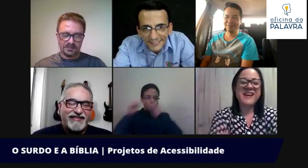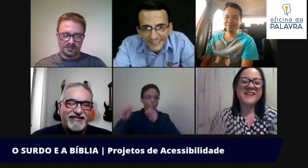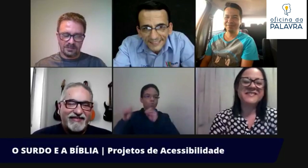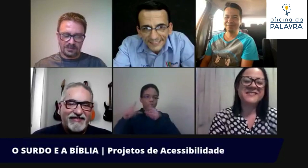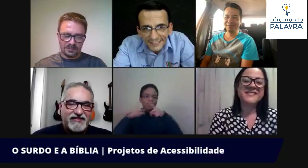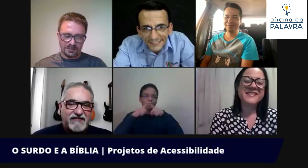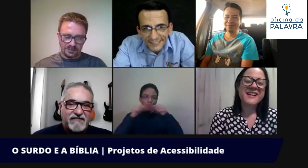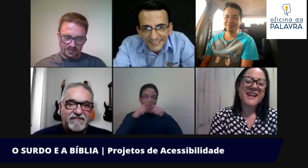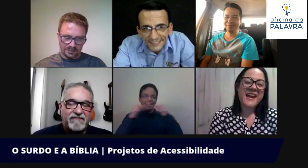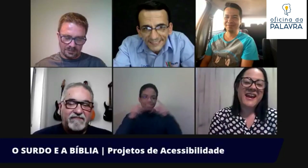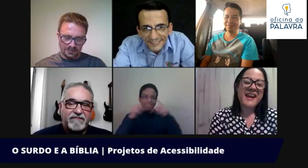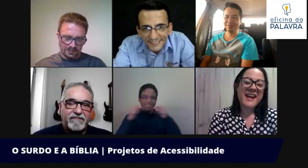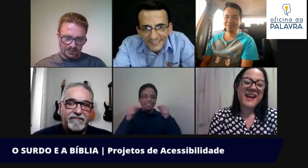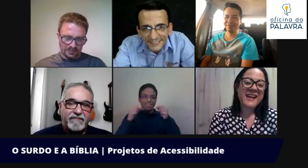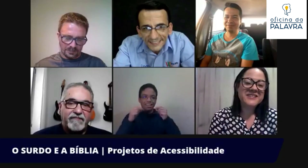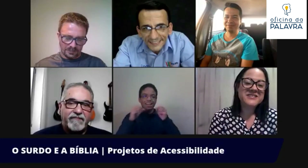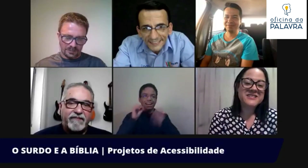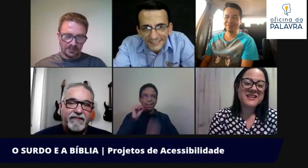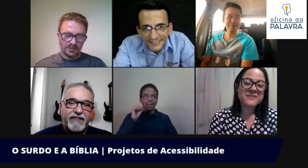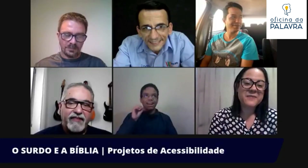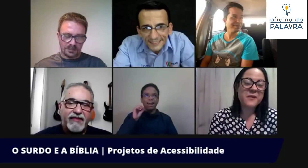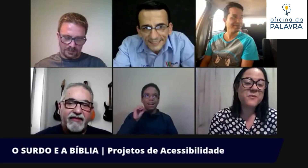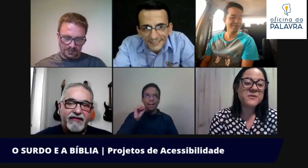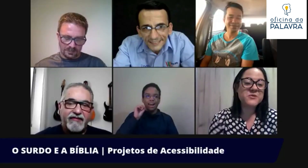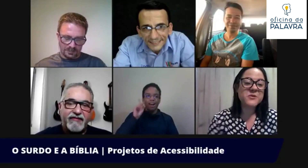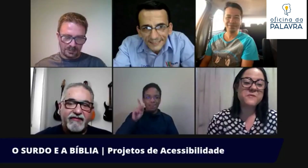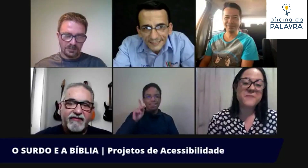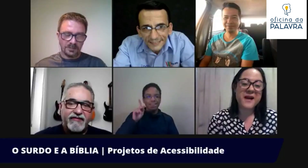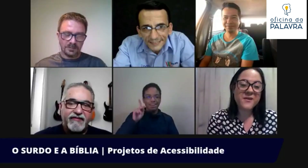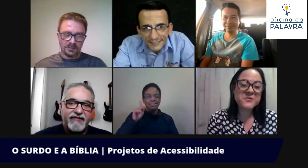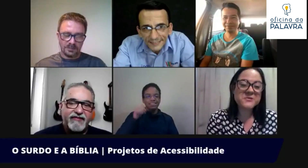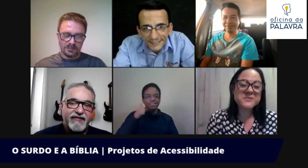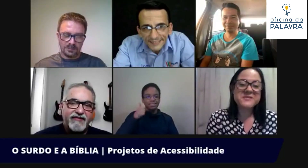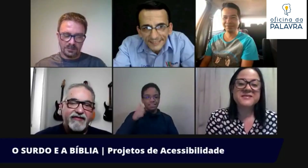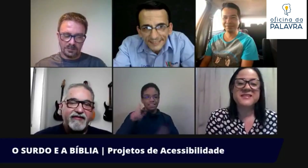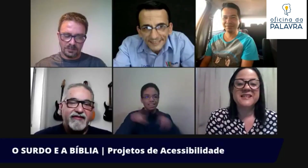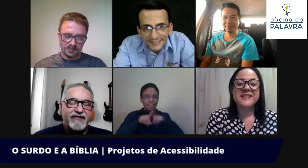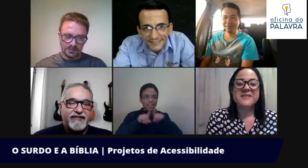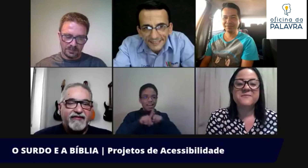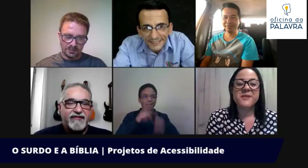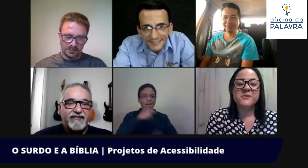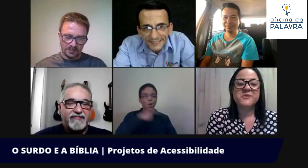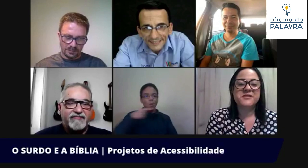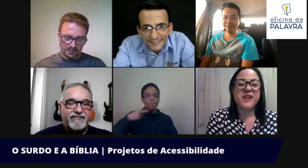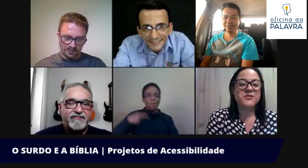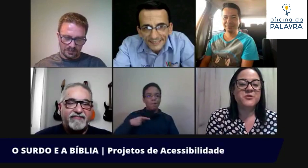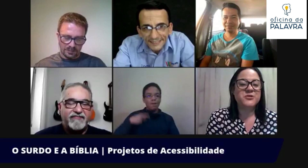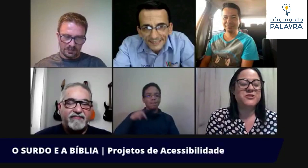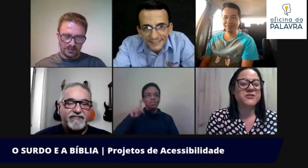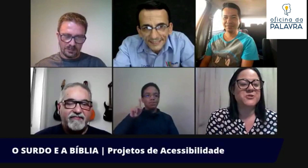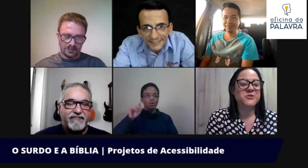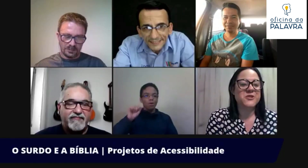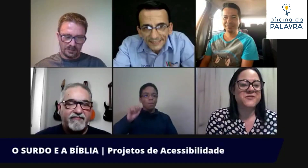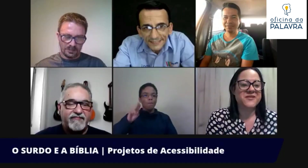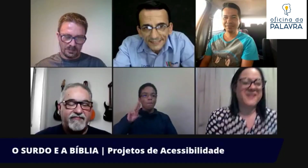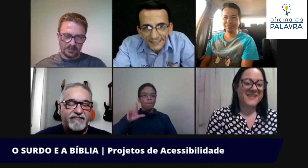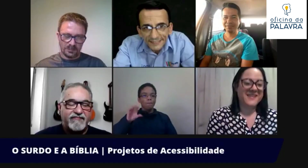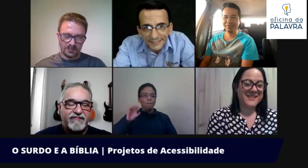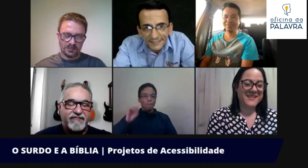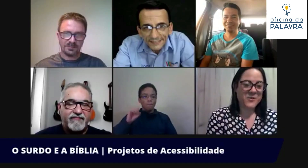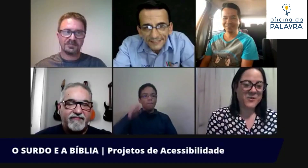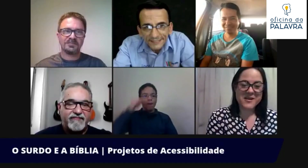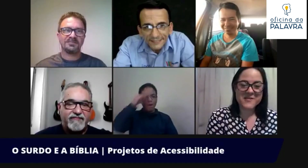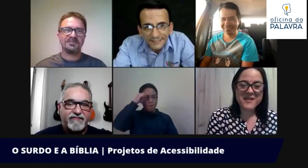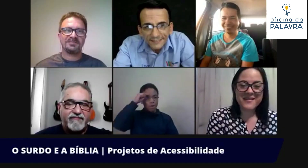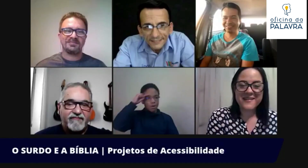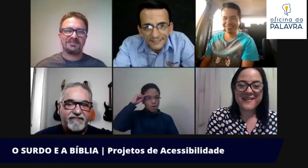Tá certo. A gente está também com o pastor Paulo Sérgio de Jesus